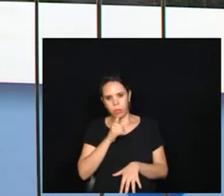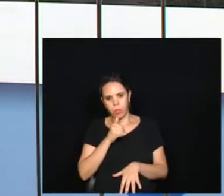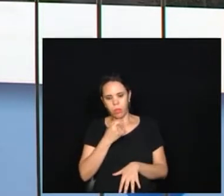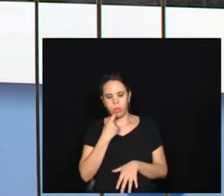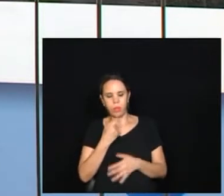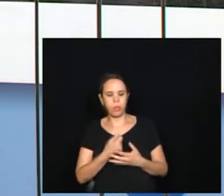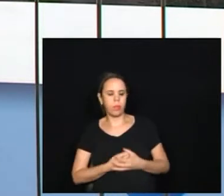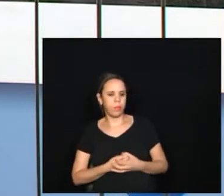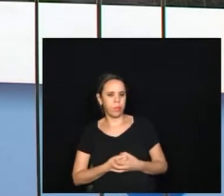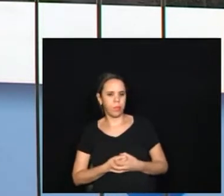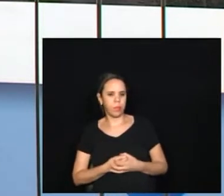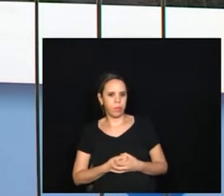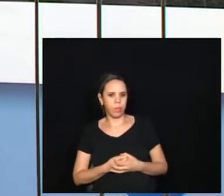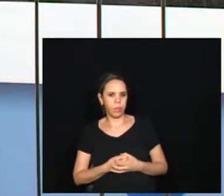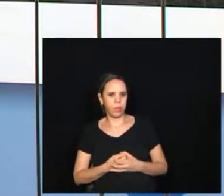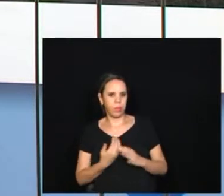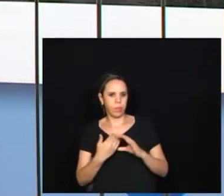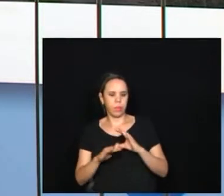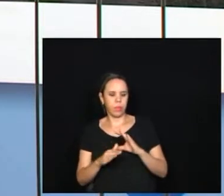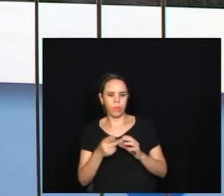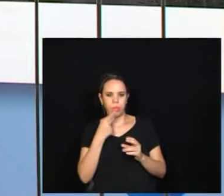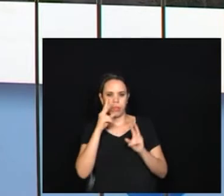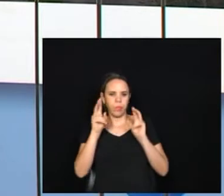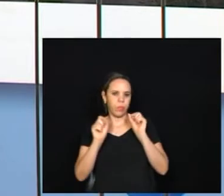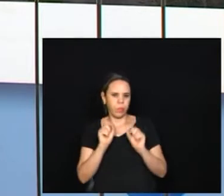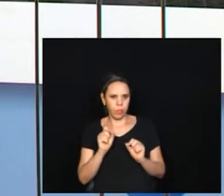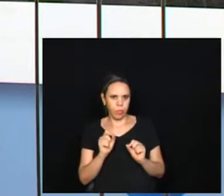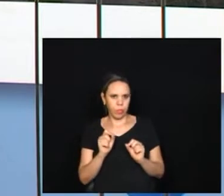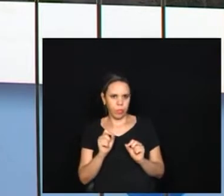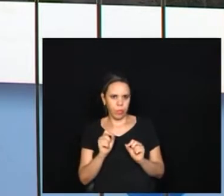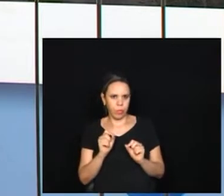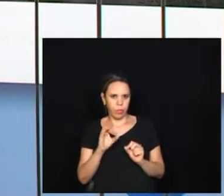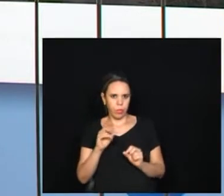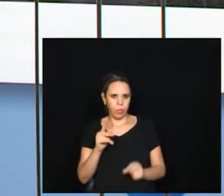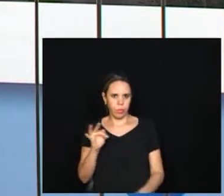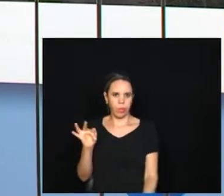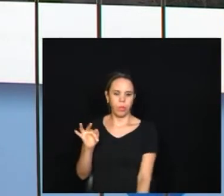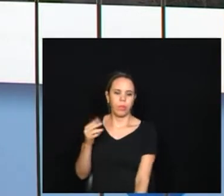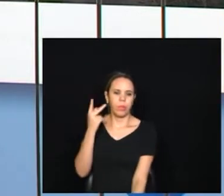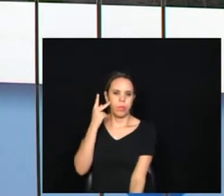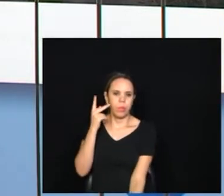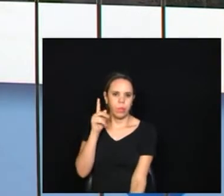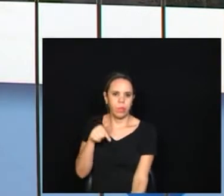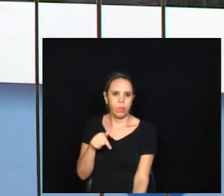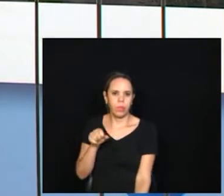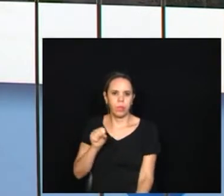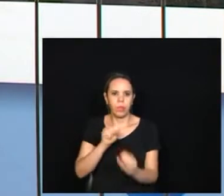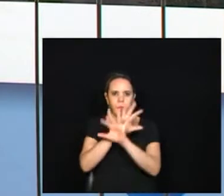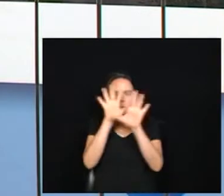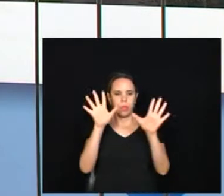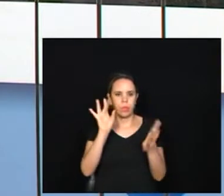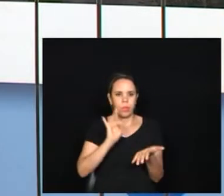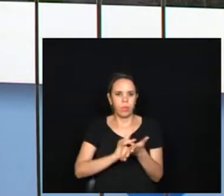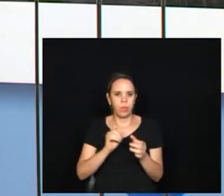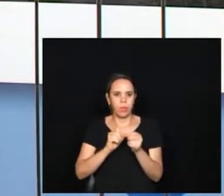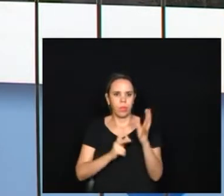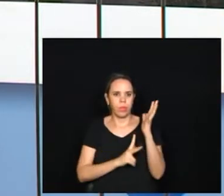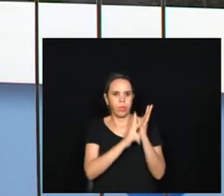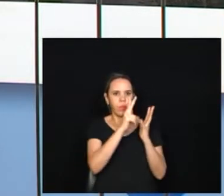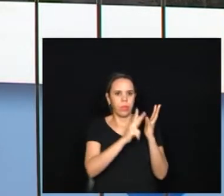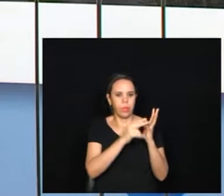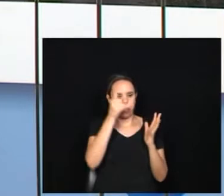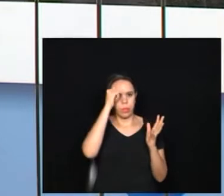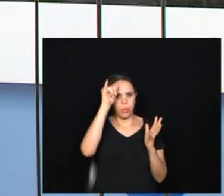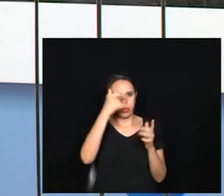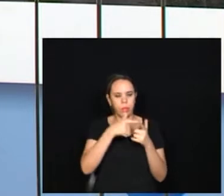em Campinas, mandou uma nota dizendo o seguinte: a CPFL Paulista esclarece que realiza podas